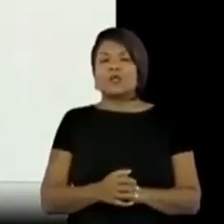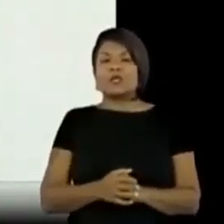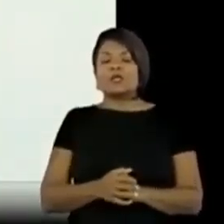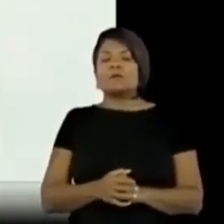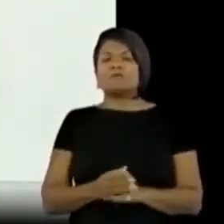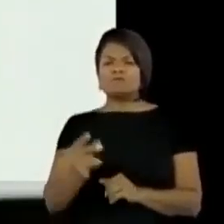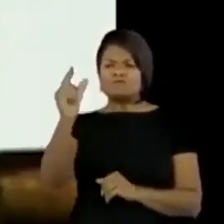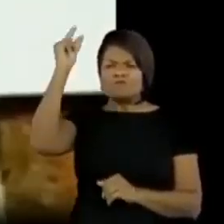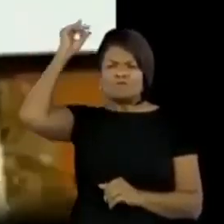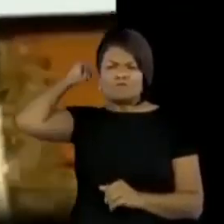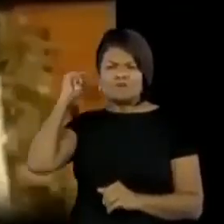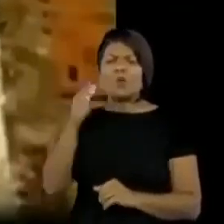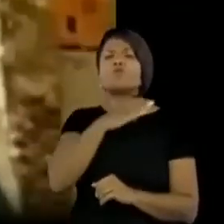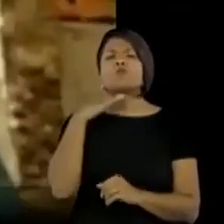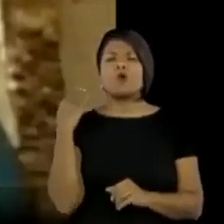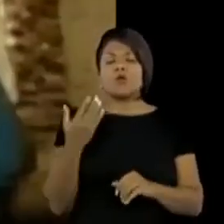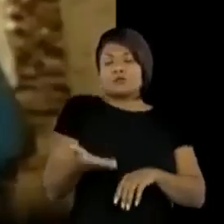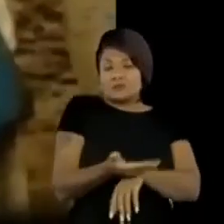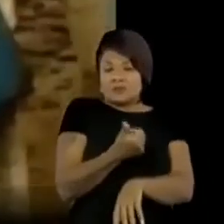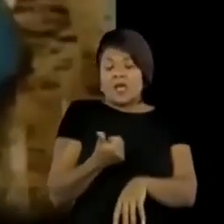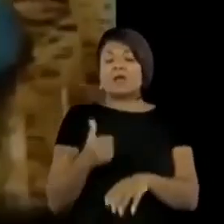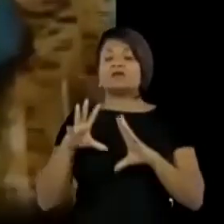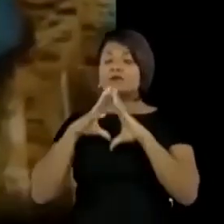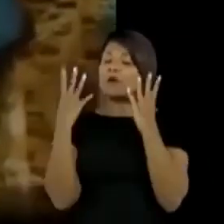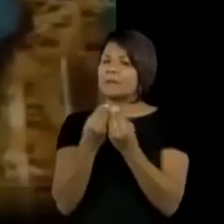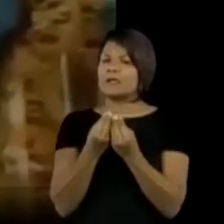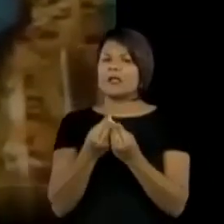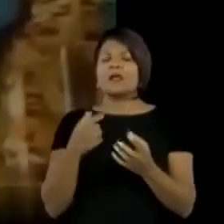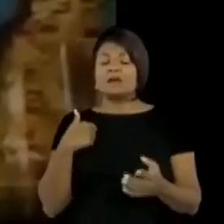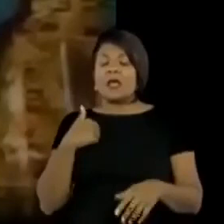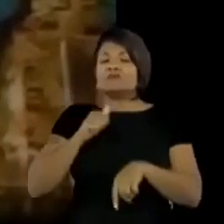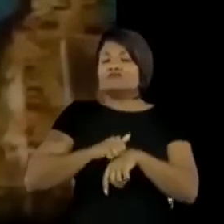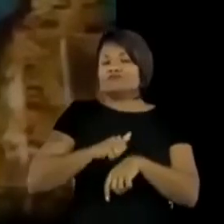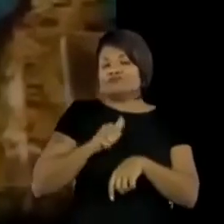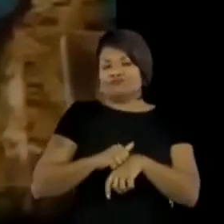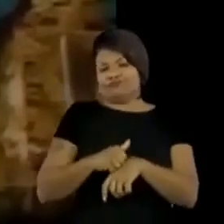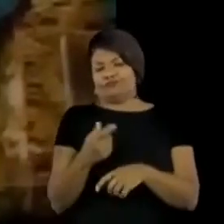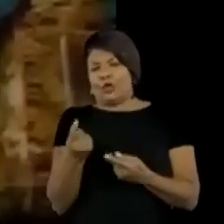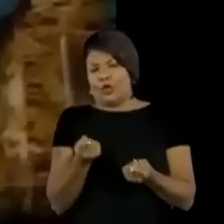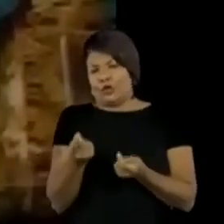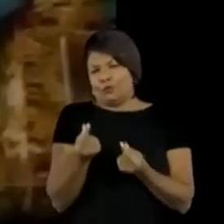Seus pais morreram cedo e Machado passou por dificuldades econômicas.